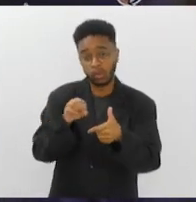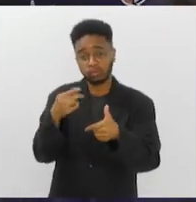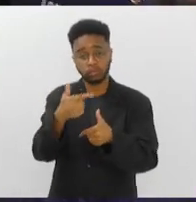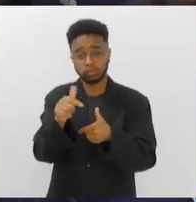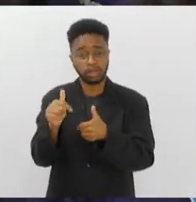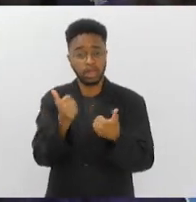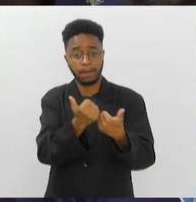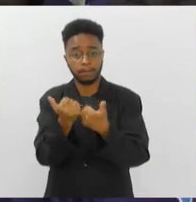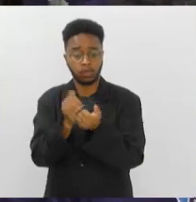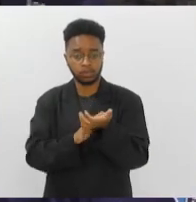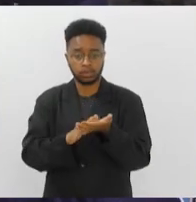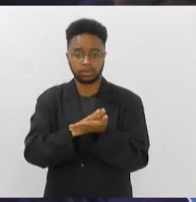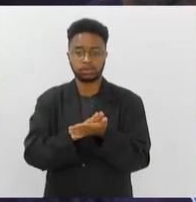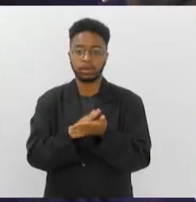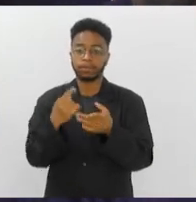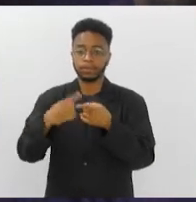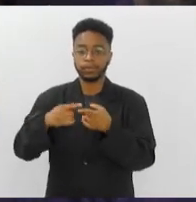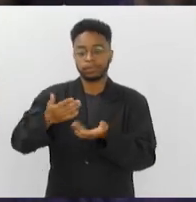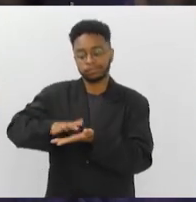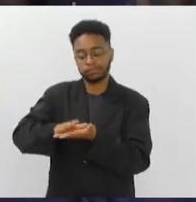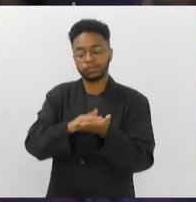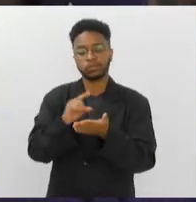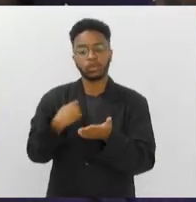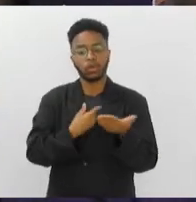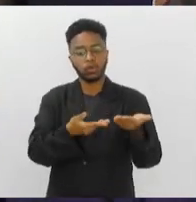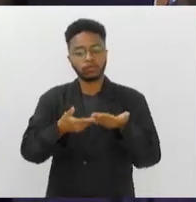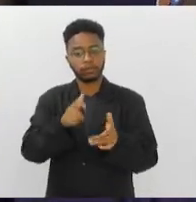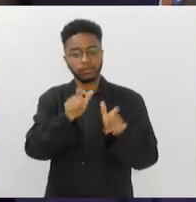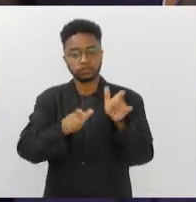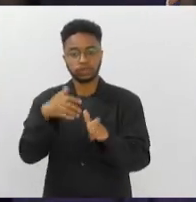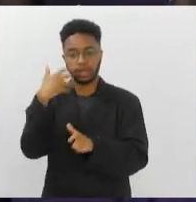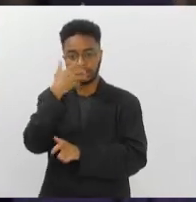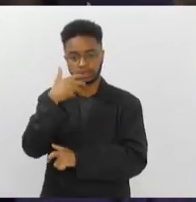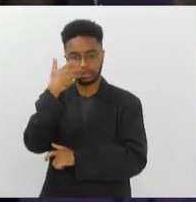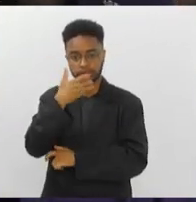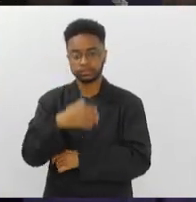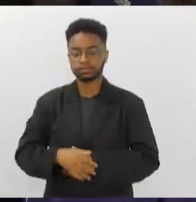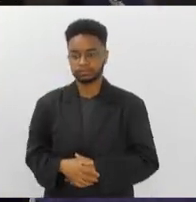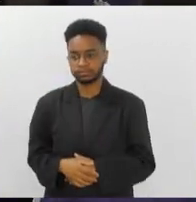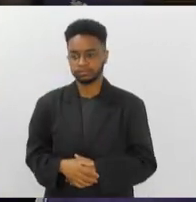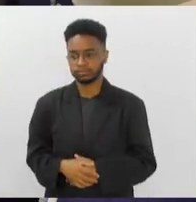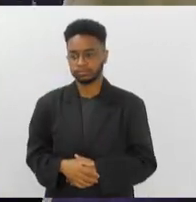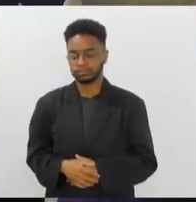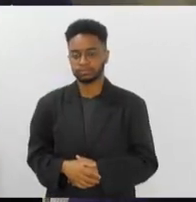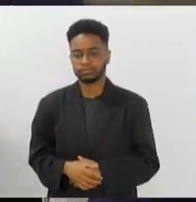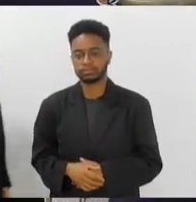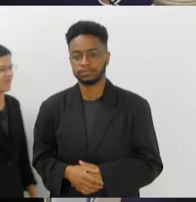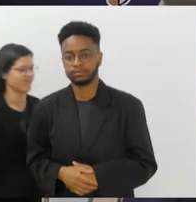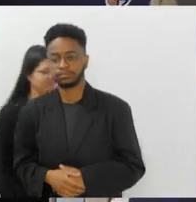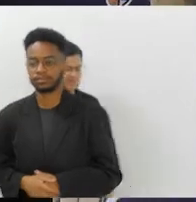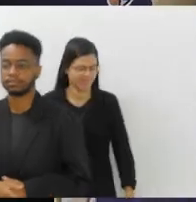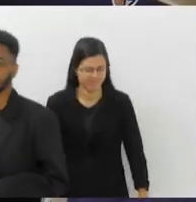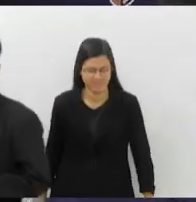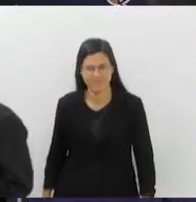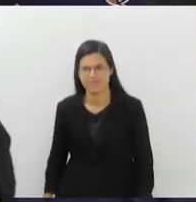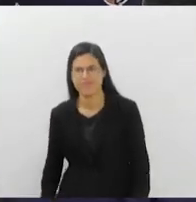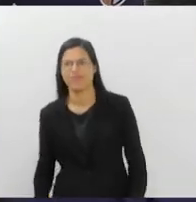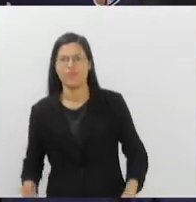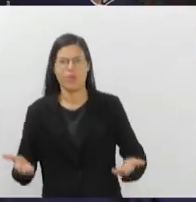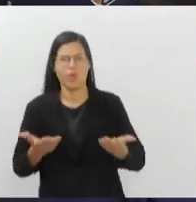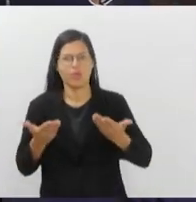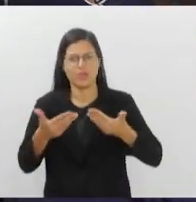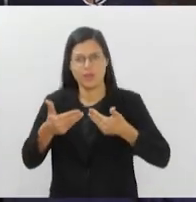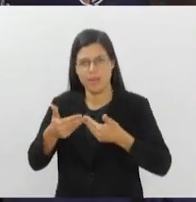comprado. Nesse papo a gente vem convidando a galera para cantar assim: hoje eu vou abrir as portas, hoje eu